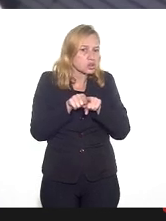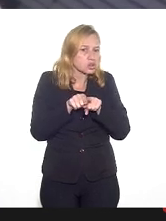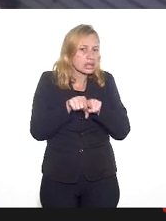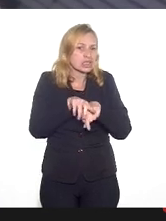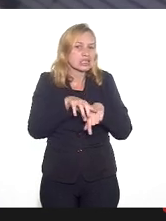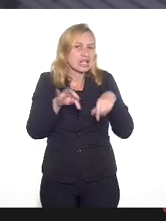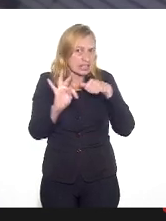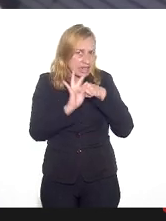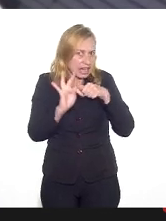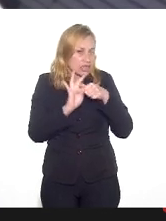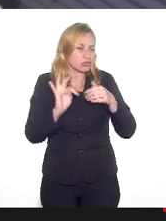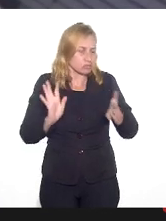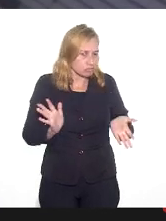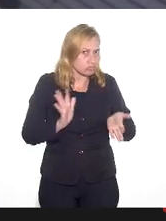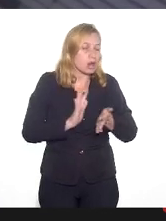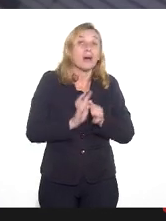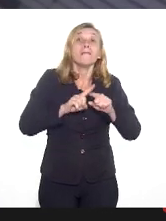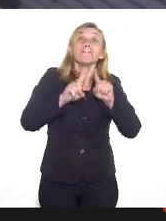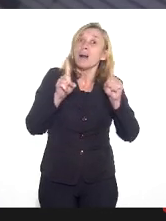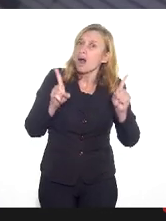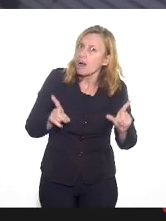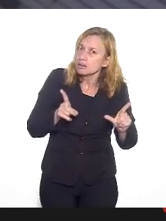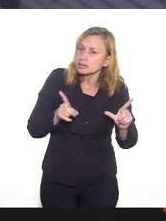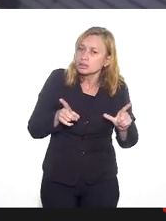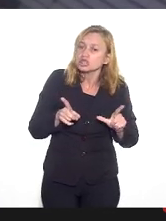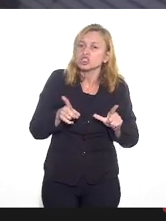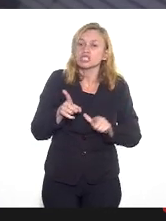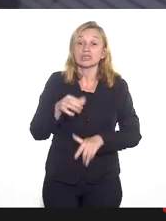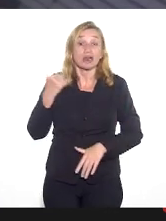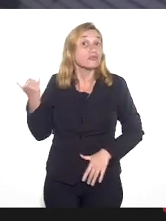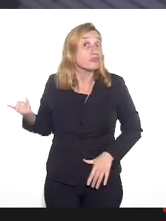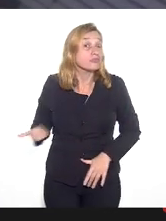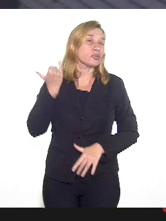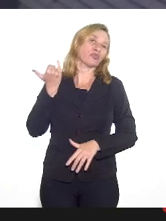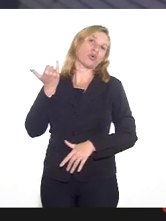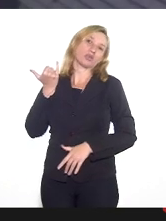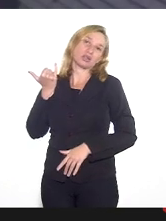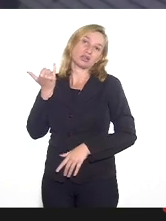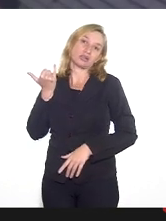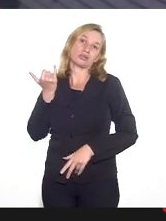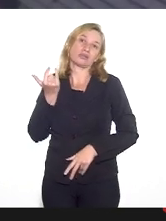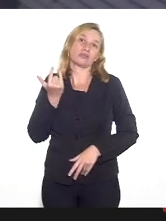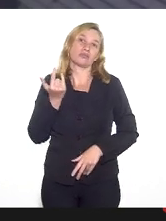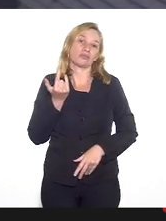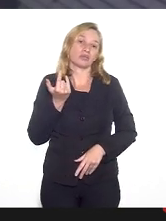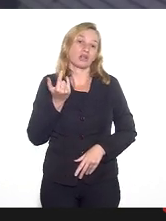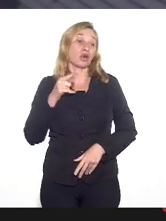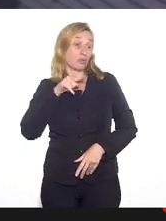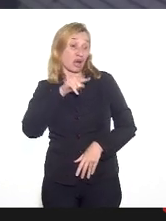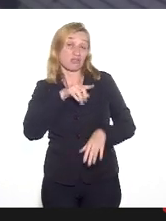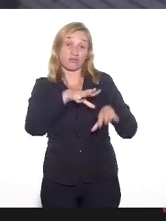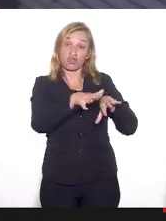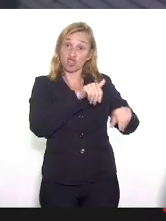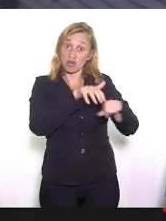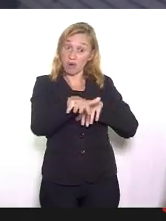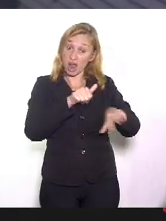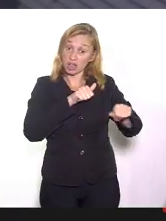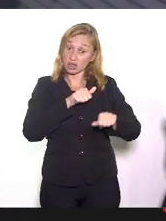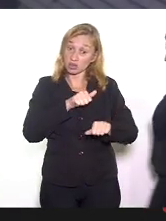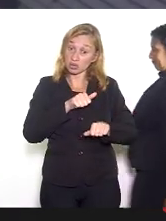eminentemente técnica, mas que é de suma importância para essa convocação, é